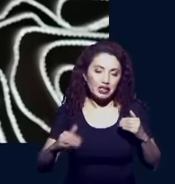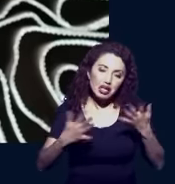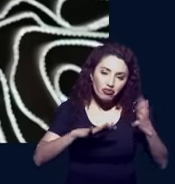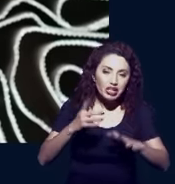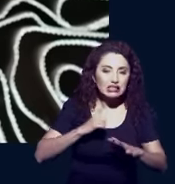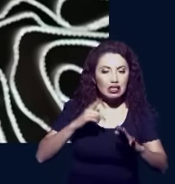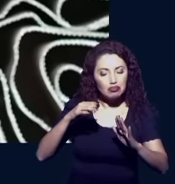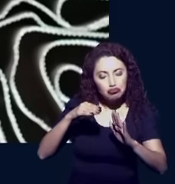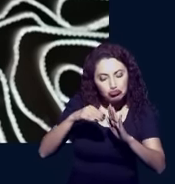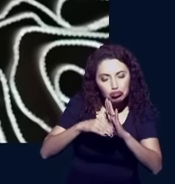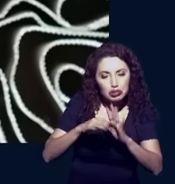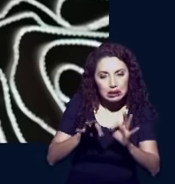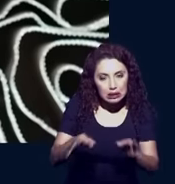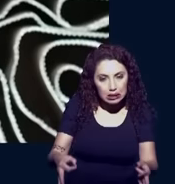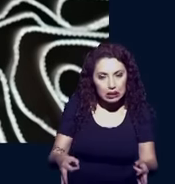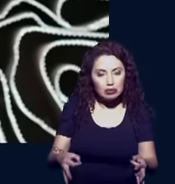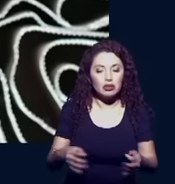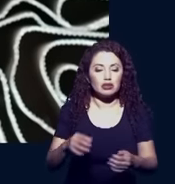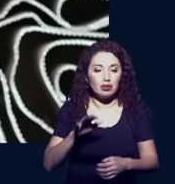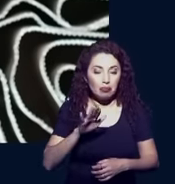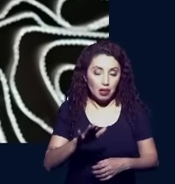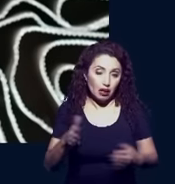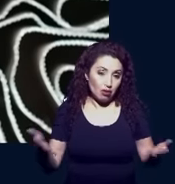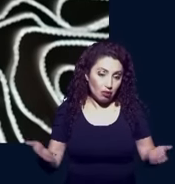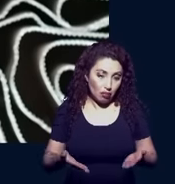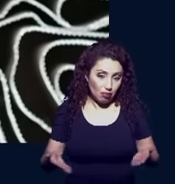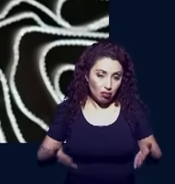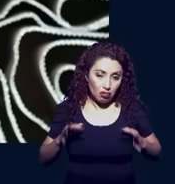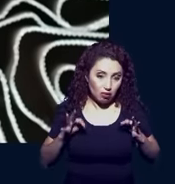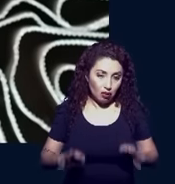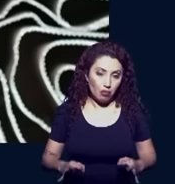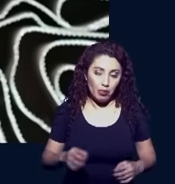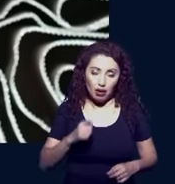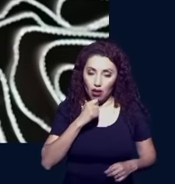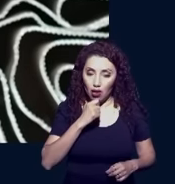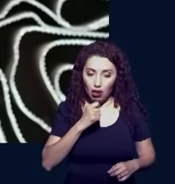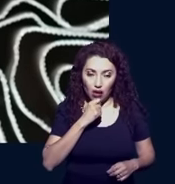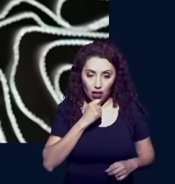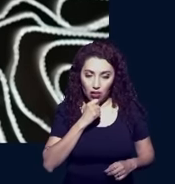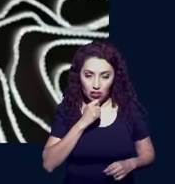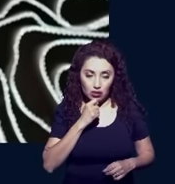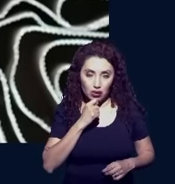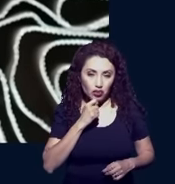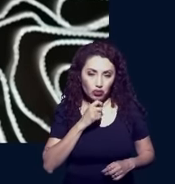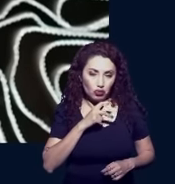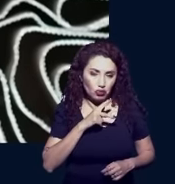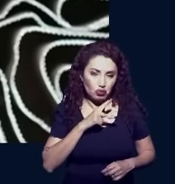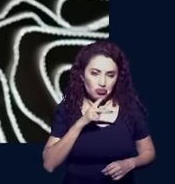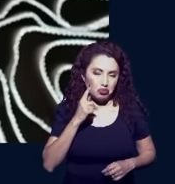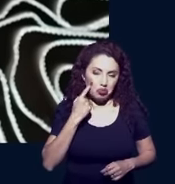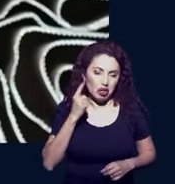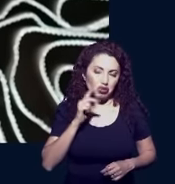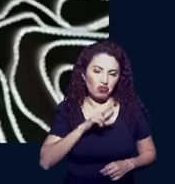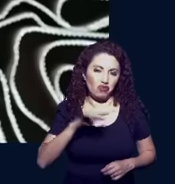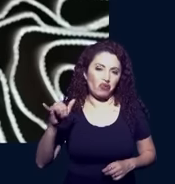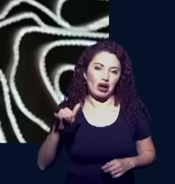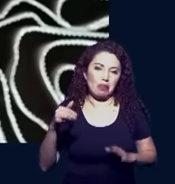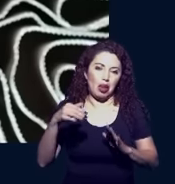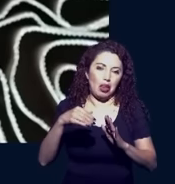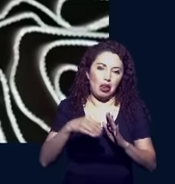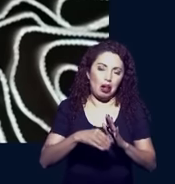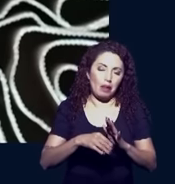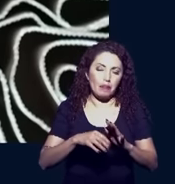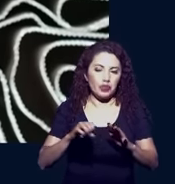dizer nesse estágio agora certamente eu não tô vendo uma uma um um sobreaquecimento vindo e principalmente uma nova